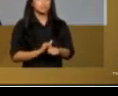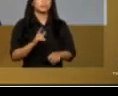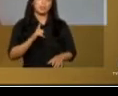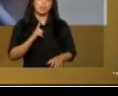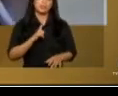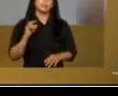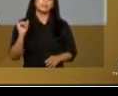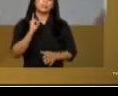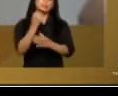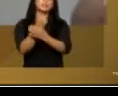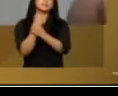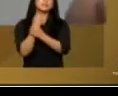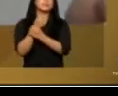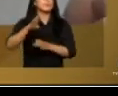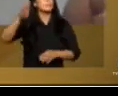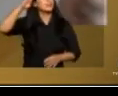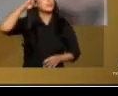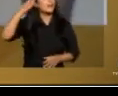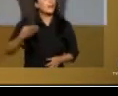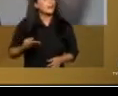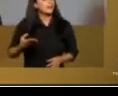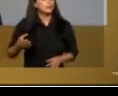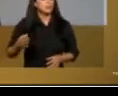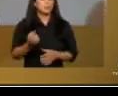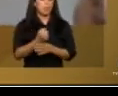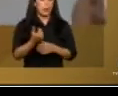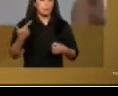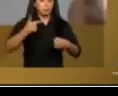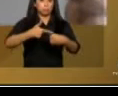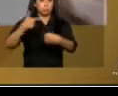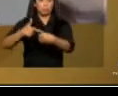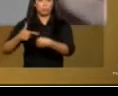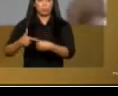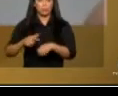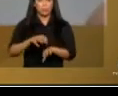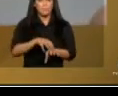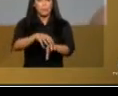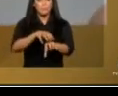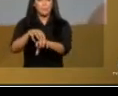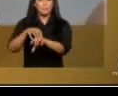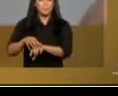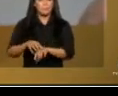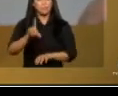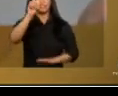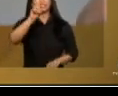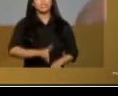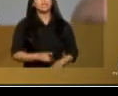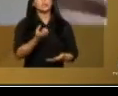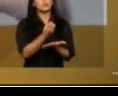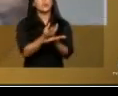país, com a segurança militar, com o abastecimento, com direitos dos